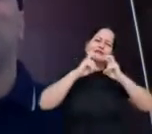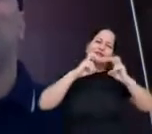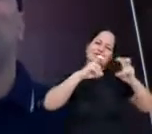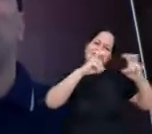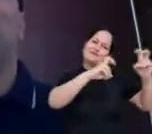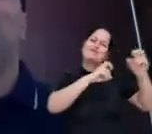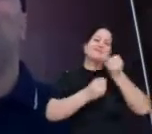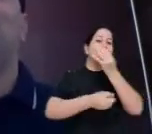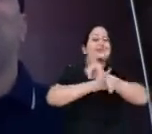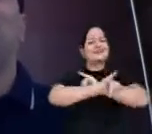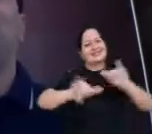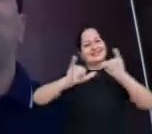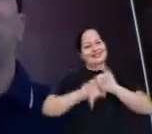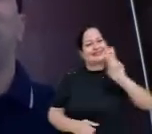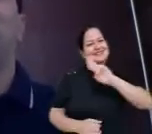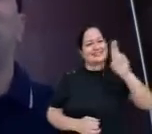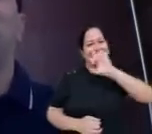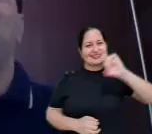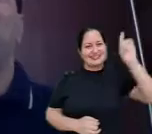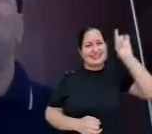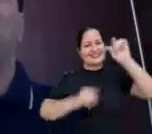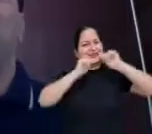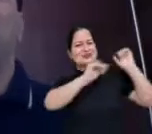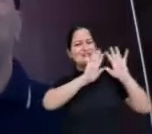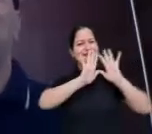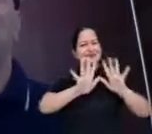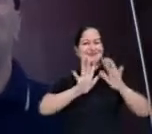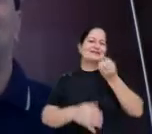todos abençoe e conceda um bom dia